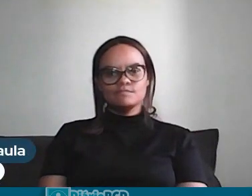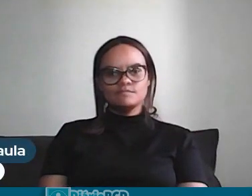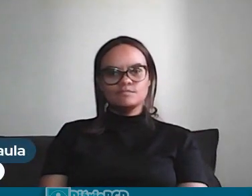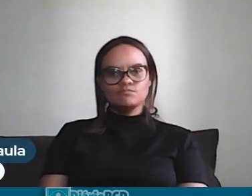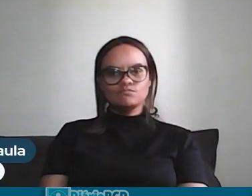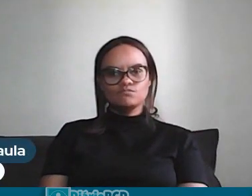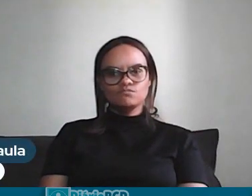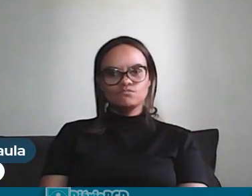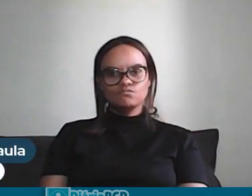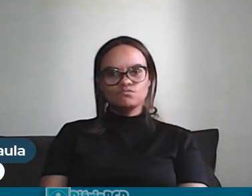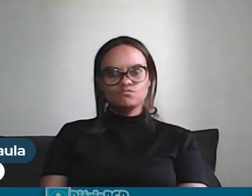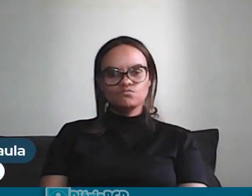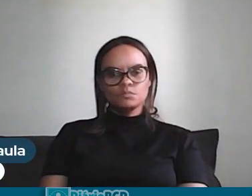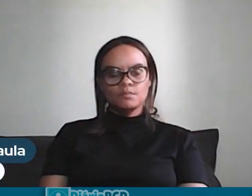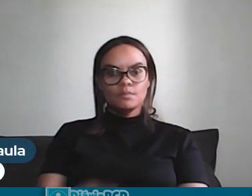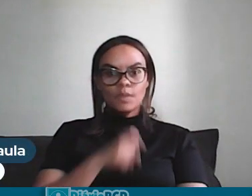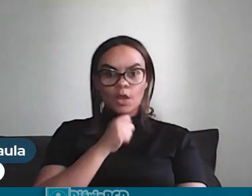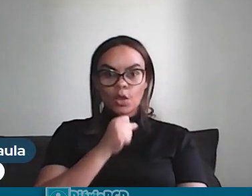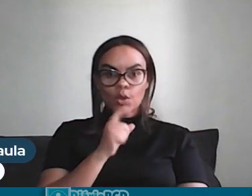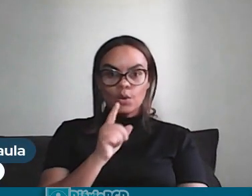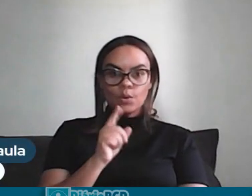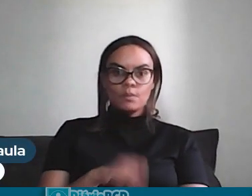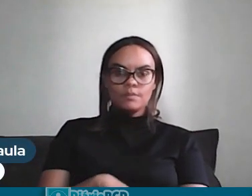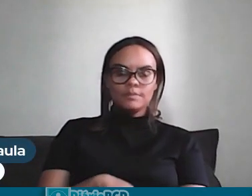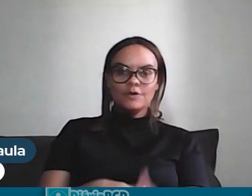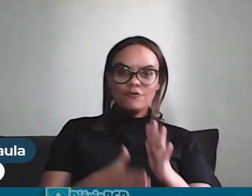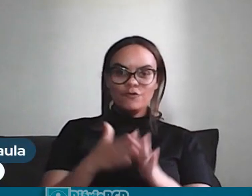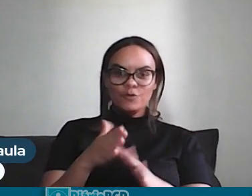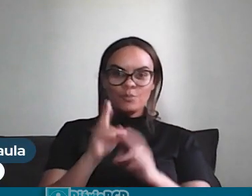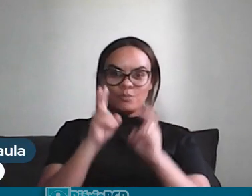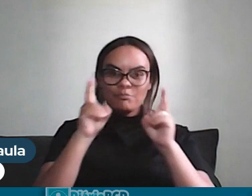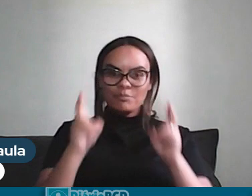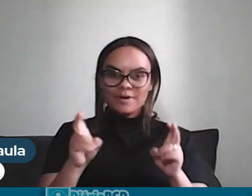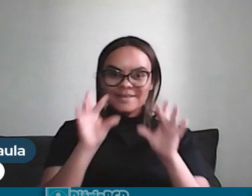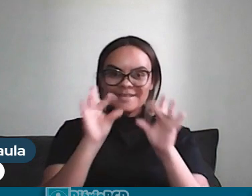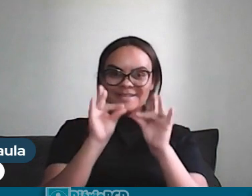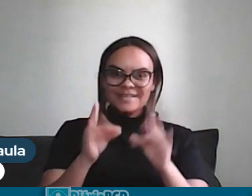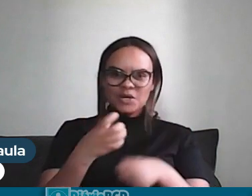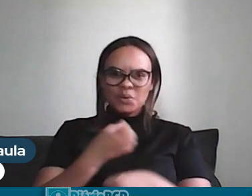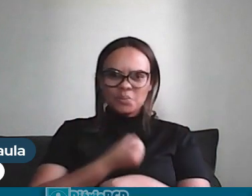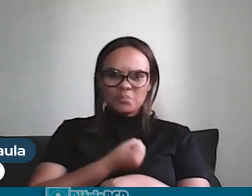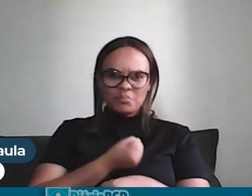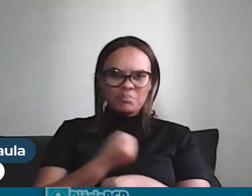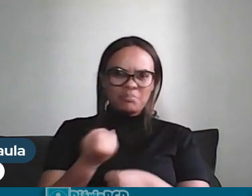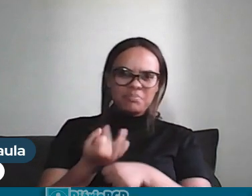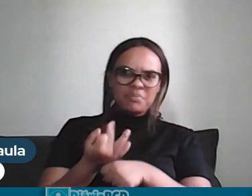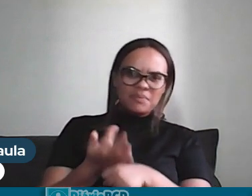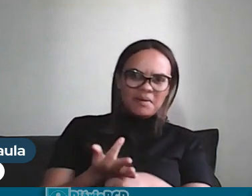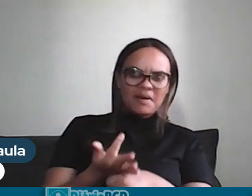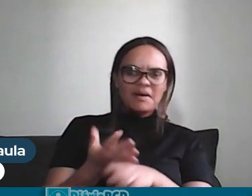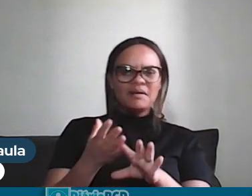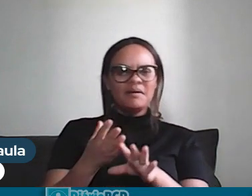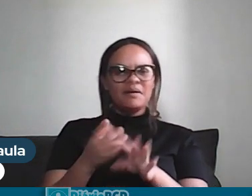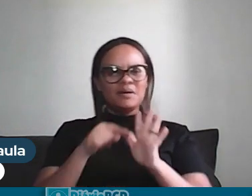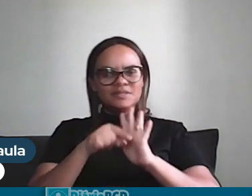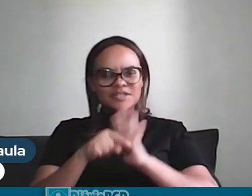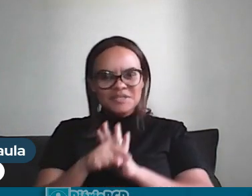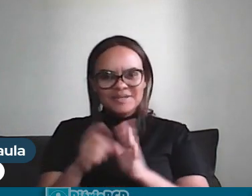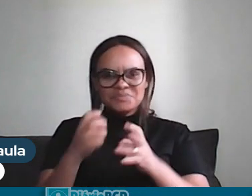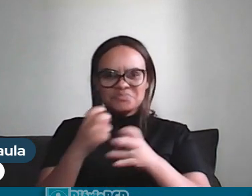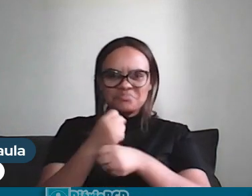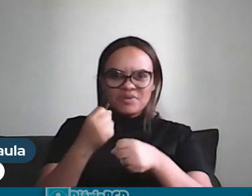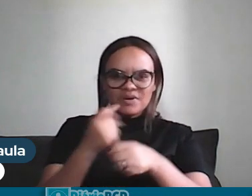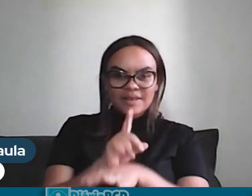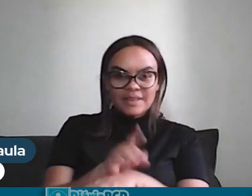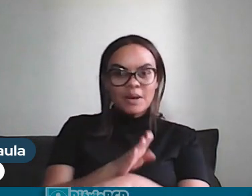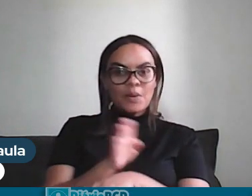nessa entrevista com a doutora Isabel Maior, eu vou fugir de citar números, né, de citar índices, de citar estatísticas. Eu